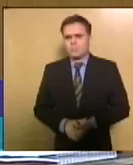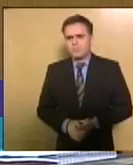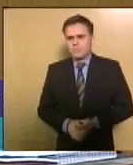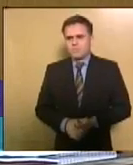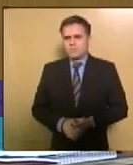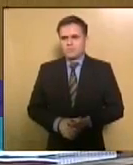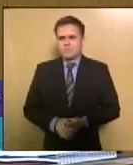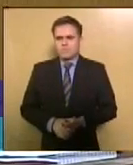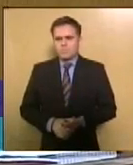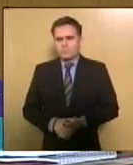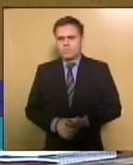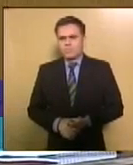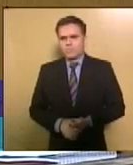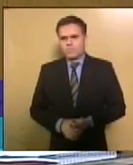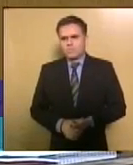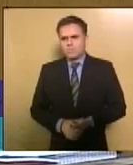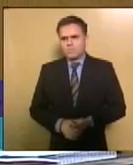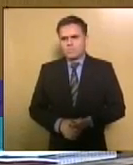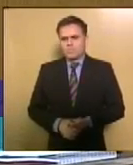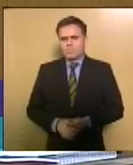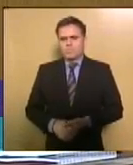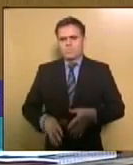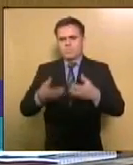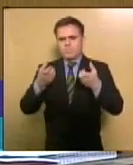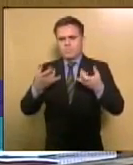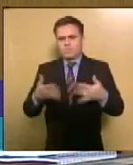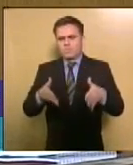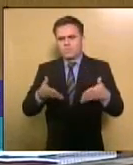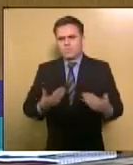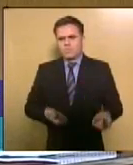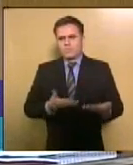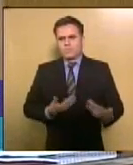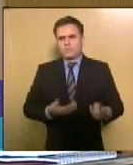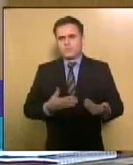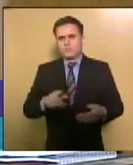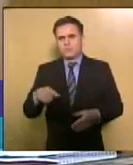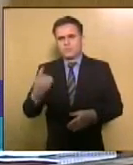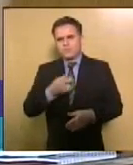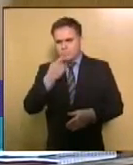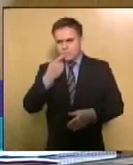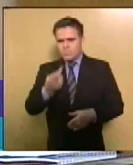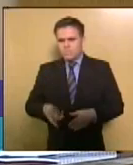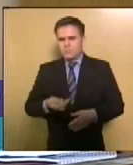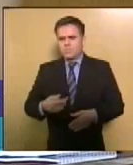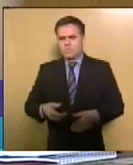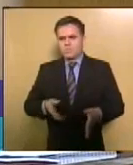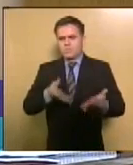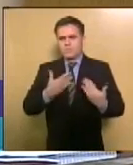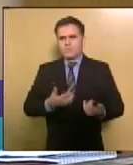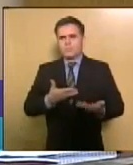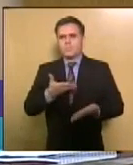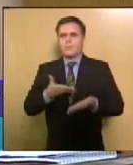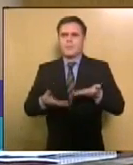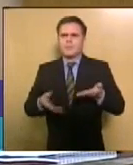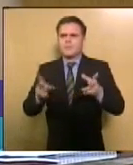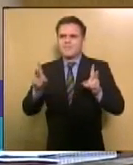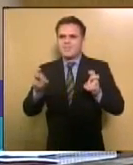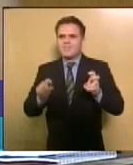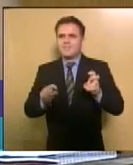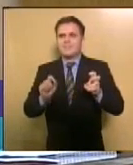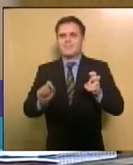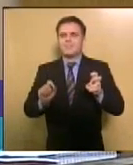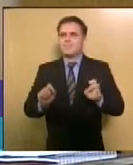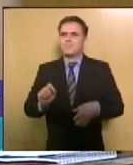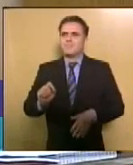ano e falar um pouquinho sobre juventude que é o que a gente tá chamando de juventude perdida que é sem dúvida